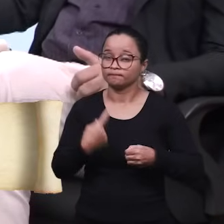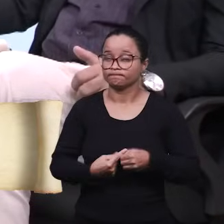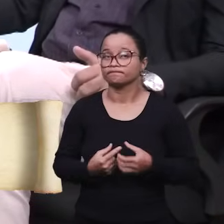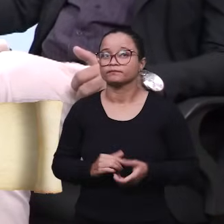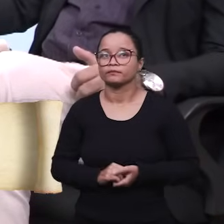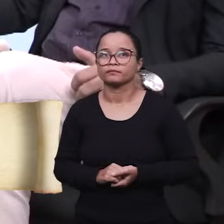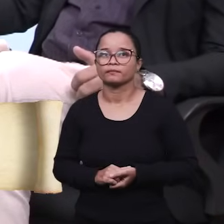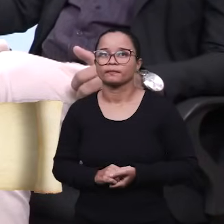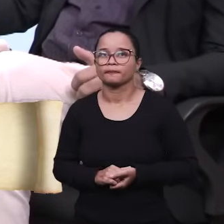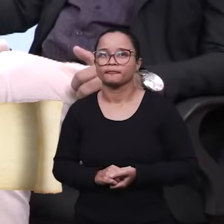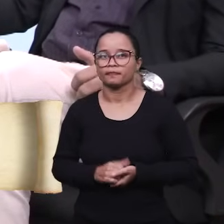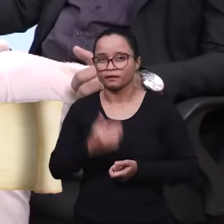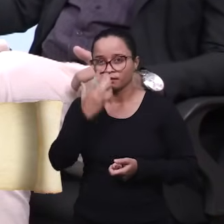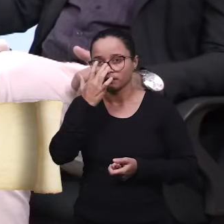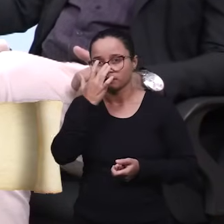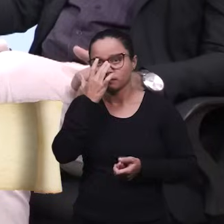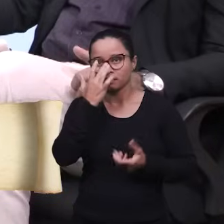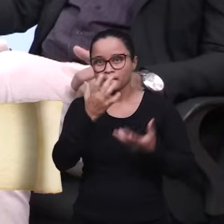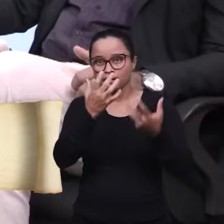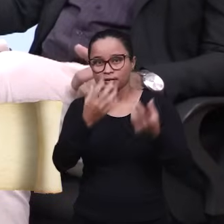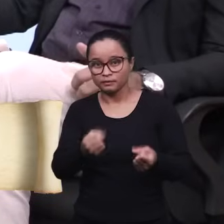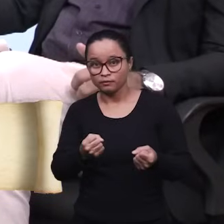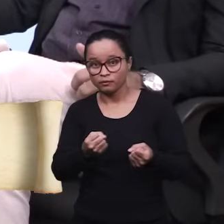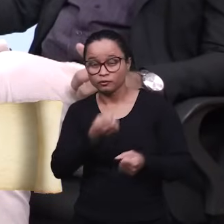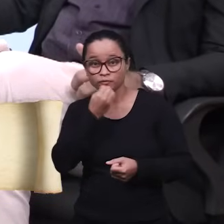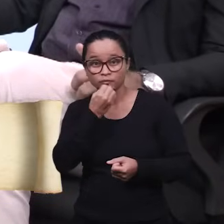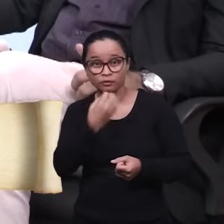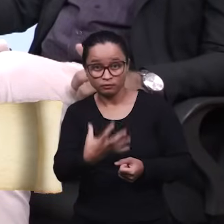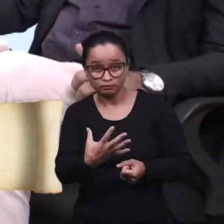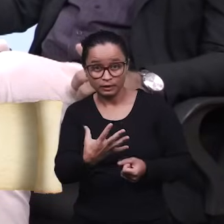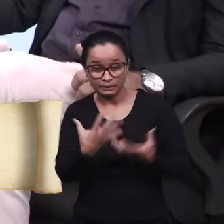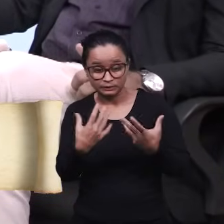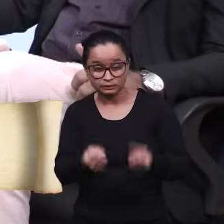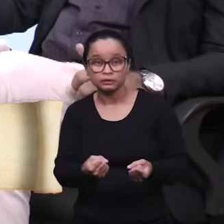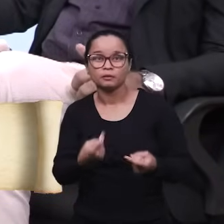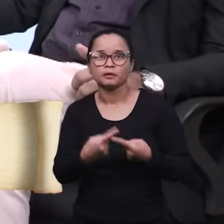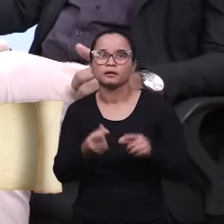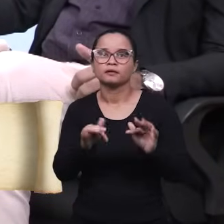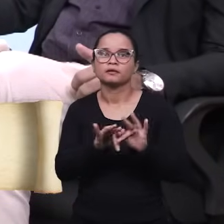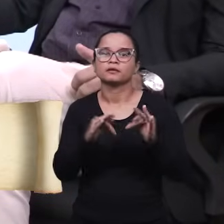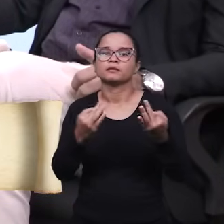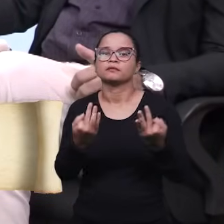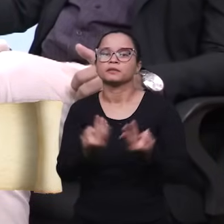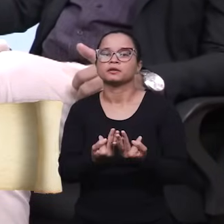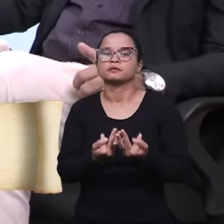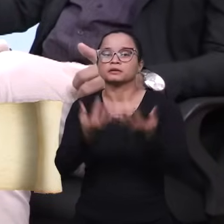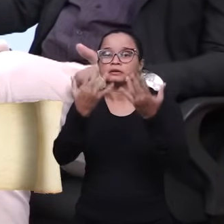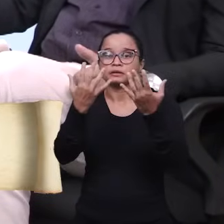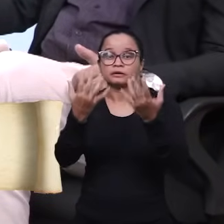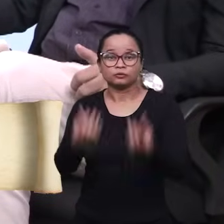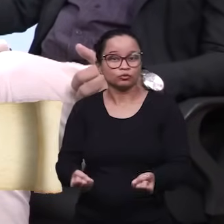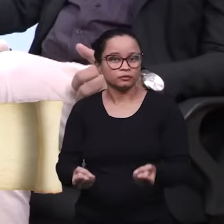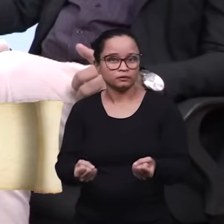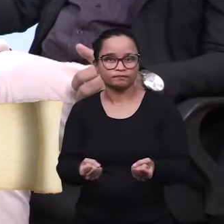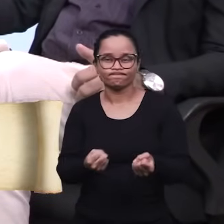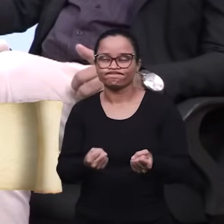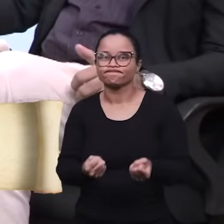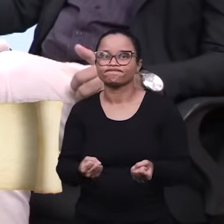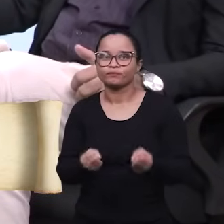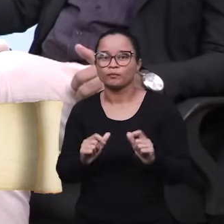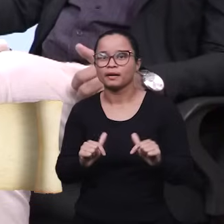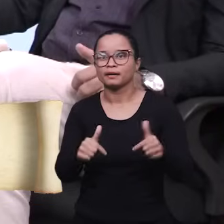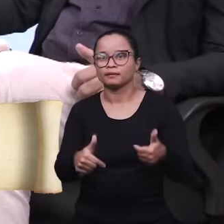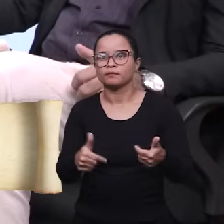E a conversão foi tão grande, que a família toda se converteu. Uma operação